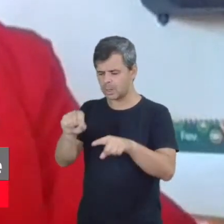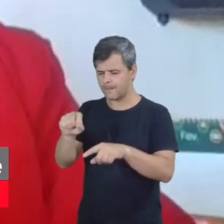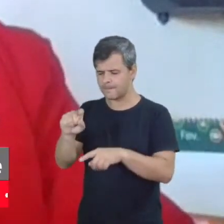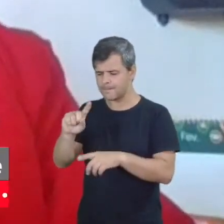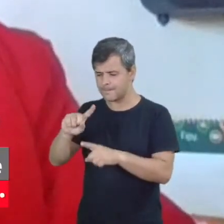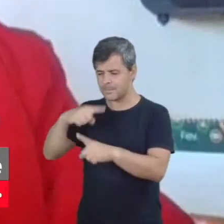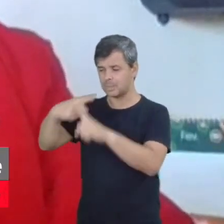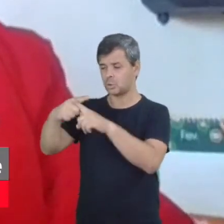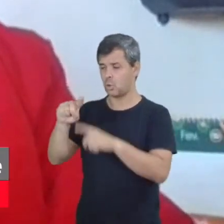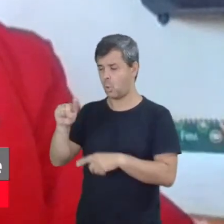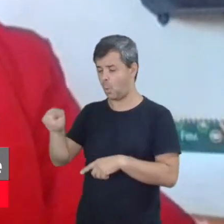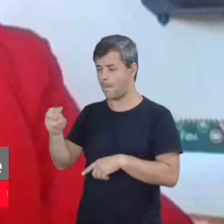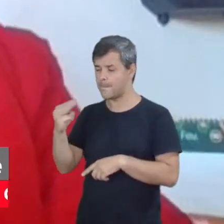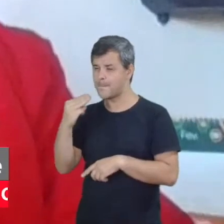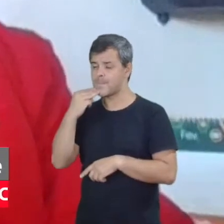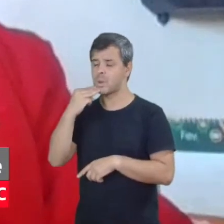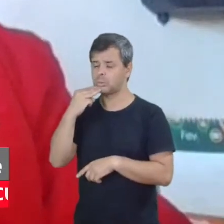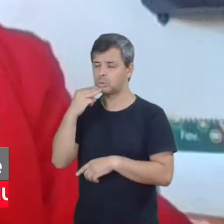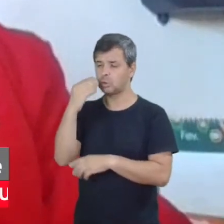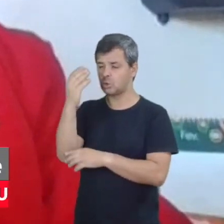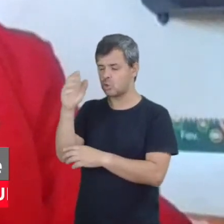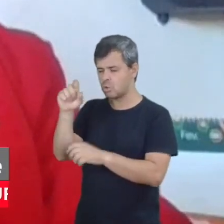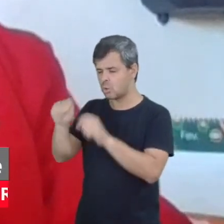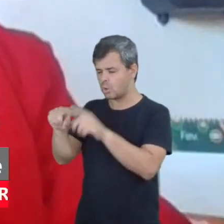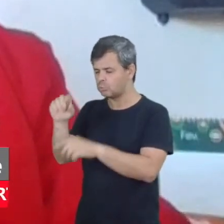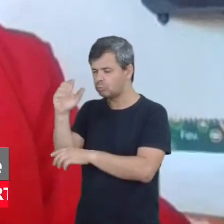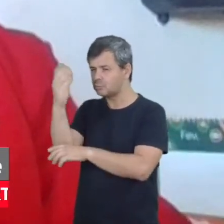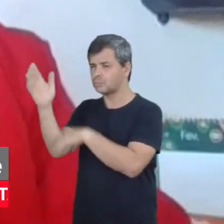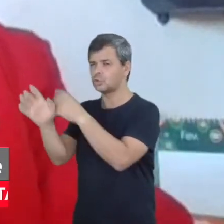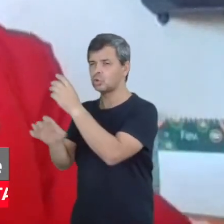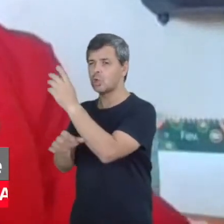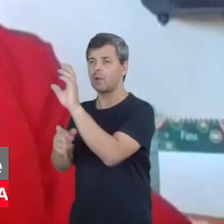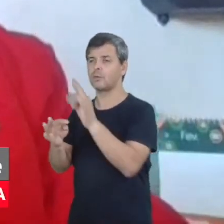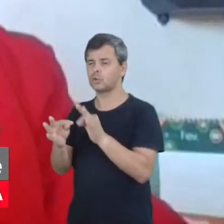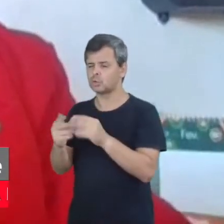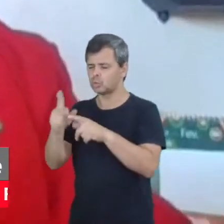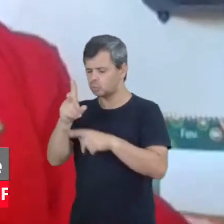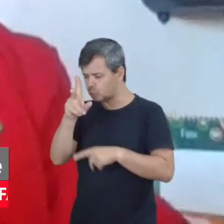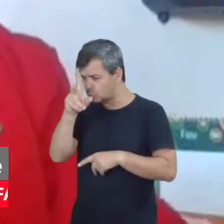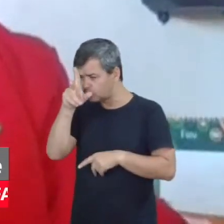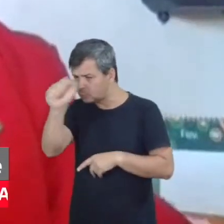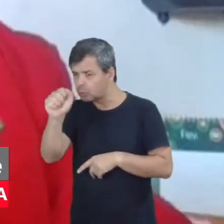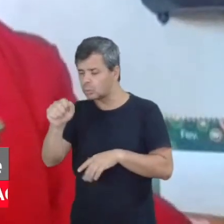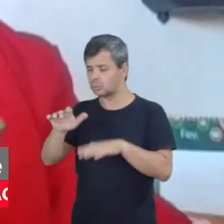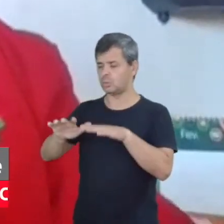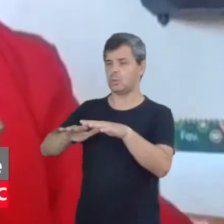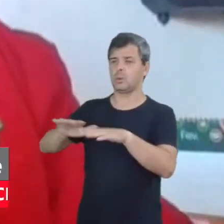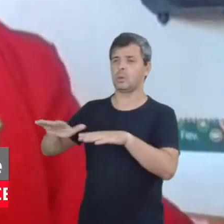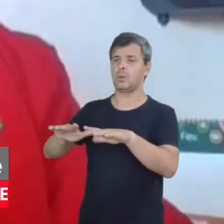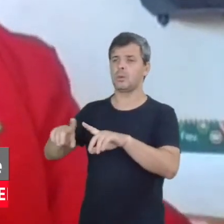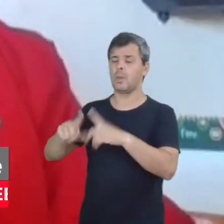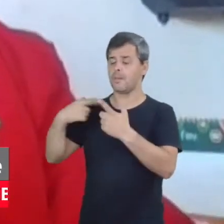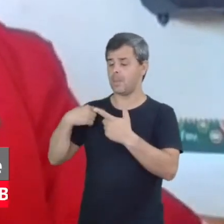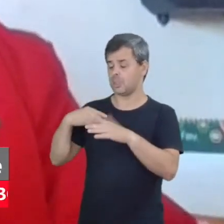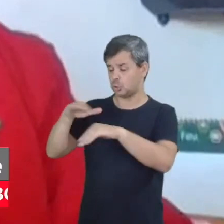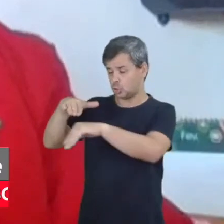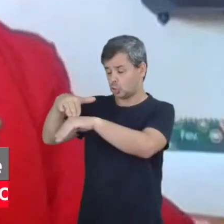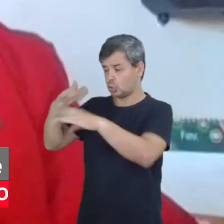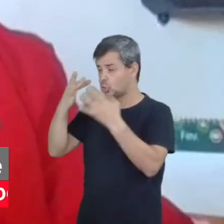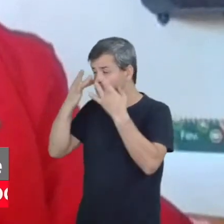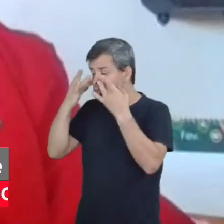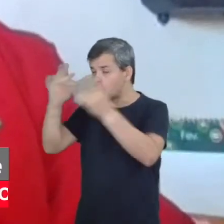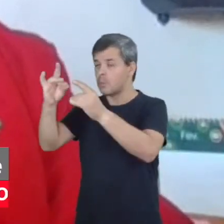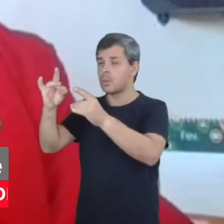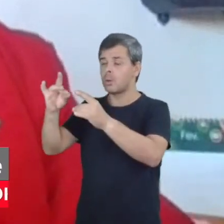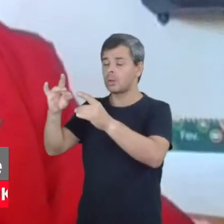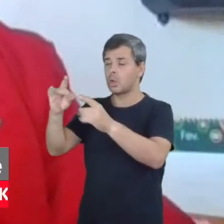campanha. Enfim, temos feito todo um esforço, né, enquanto movimento, para alertar de que a